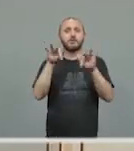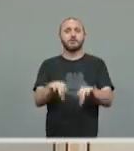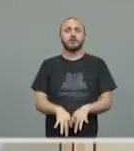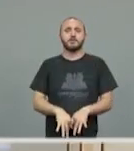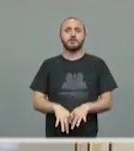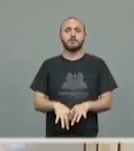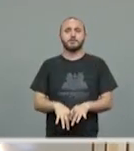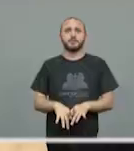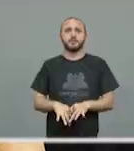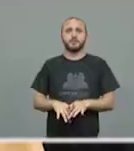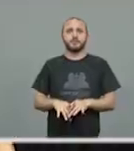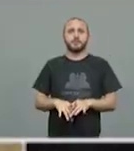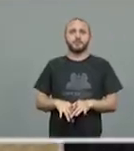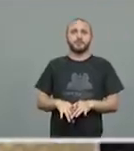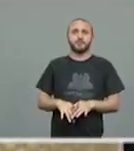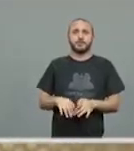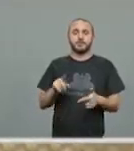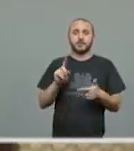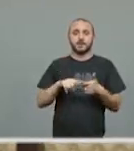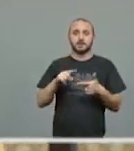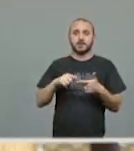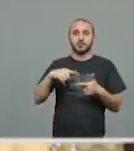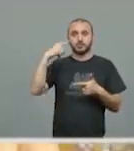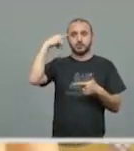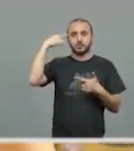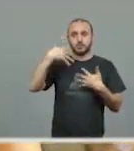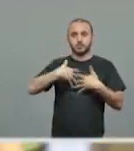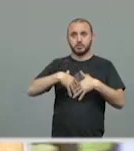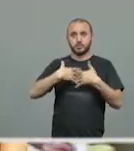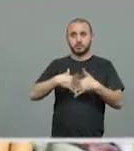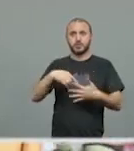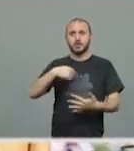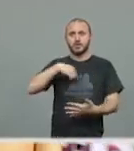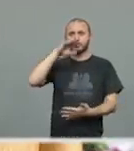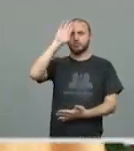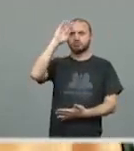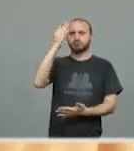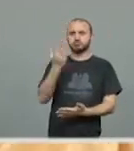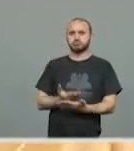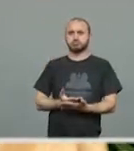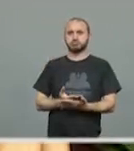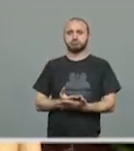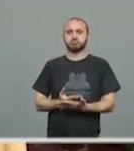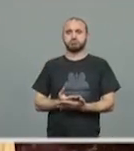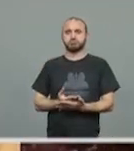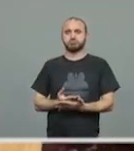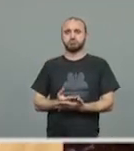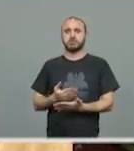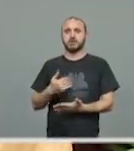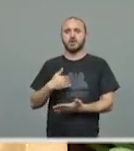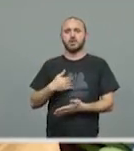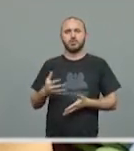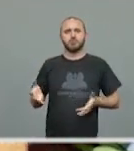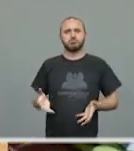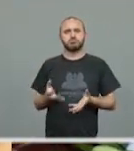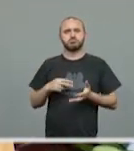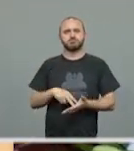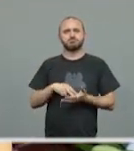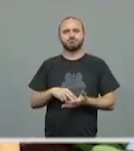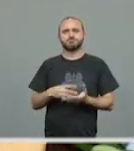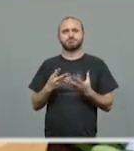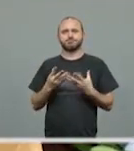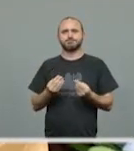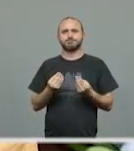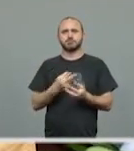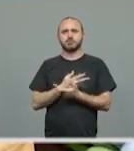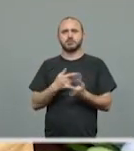segunda e última reflexão, eu creio e me empenho muito, algo que